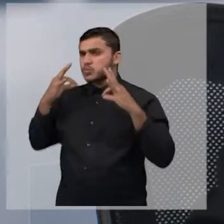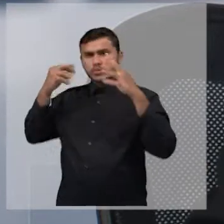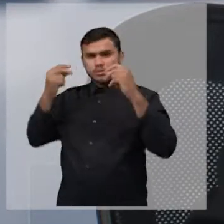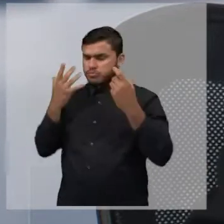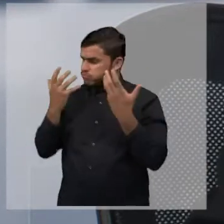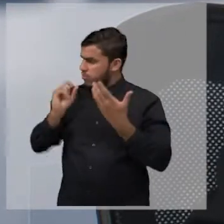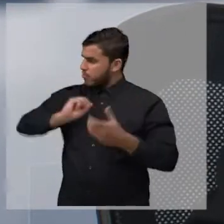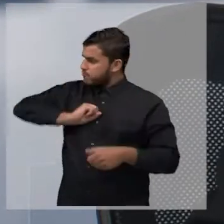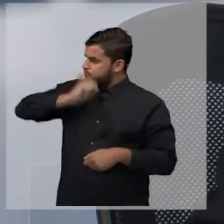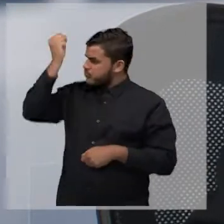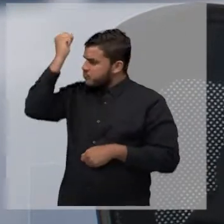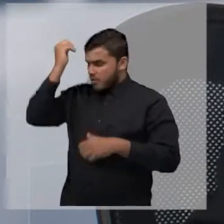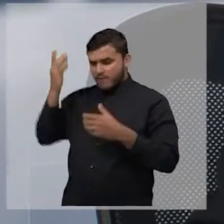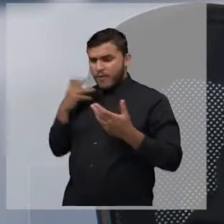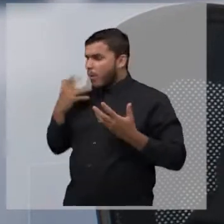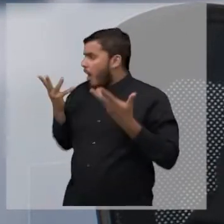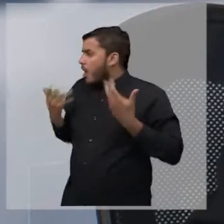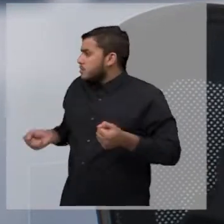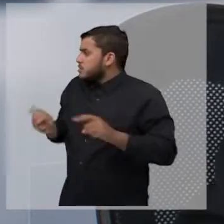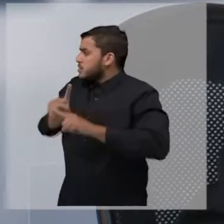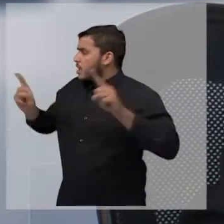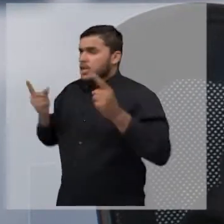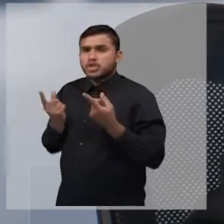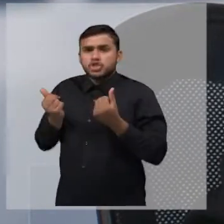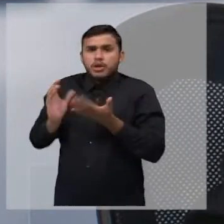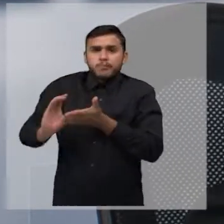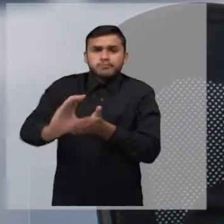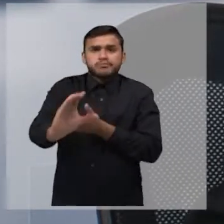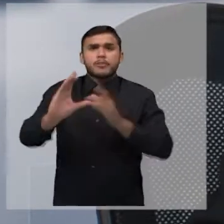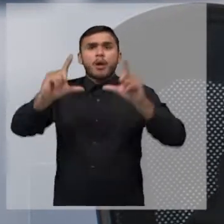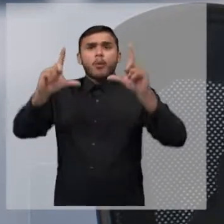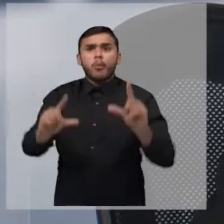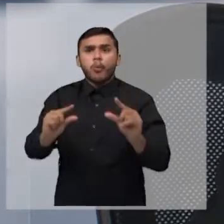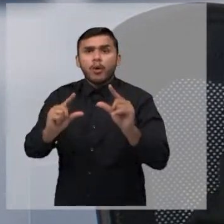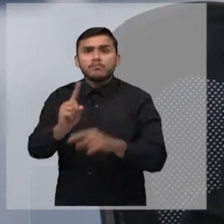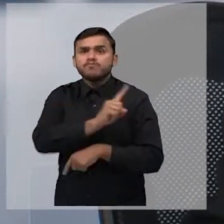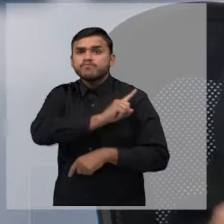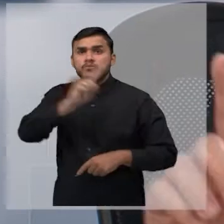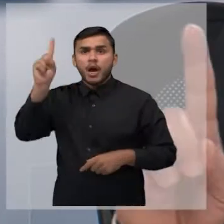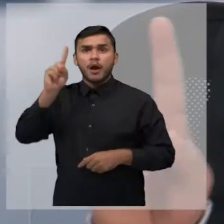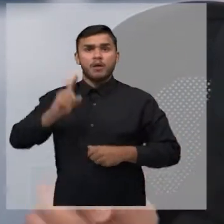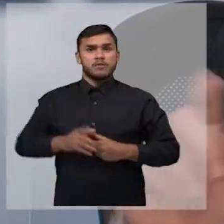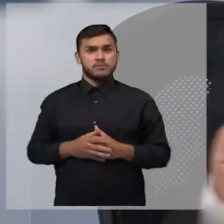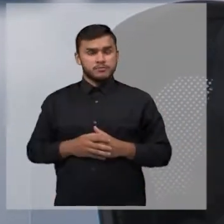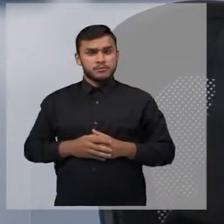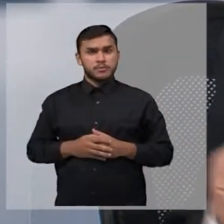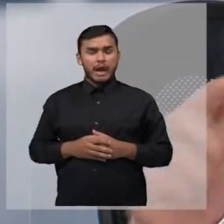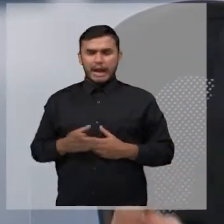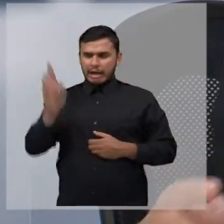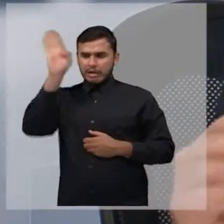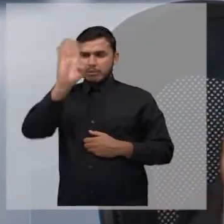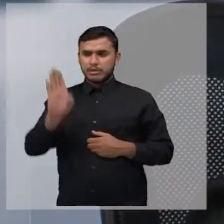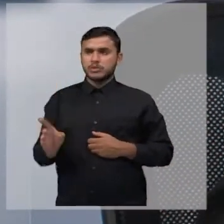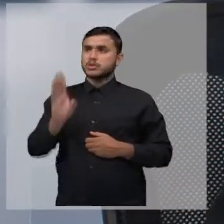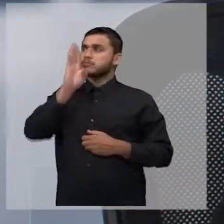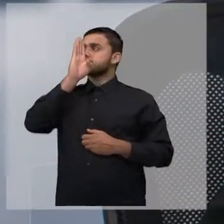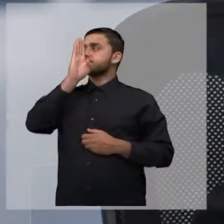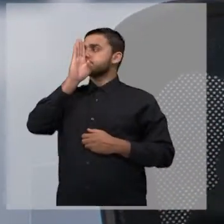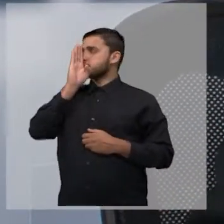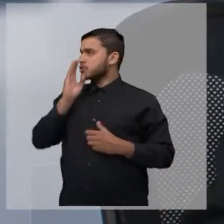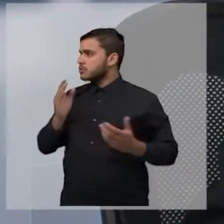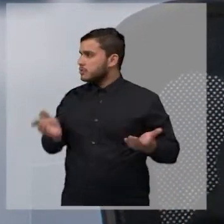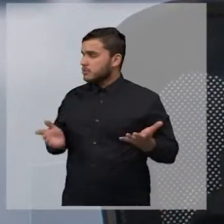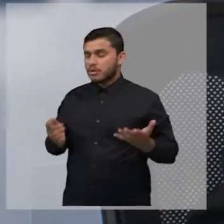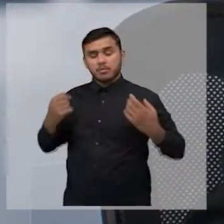boa parte da sociedade civil brasileira está tocando seu cotidiano. Isso também é um alerta para que esses